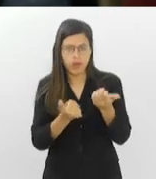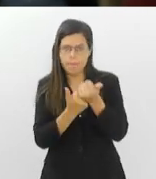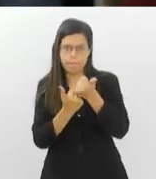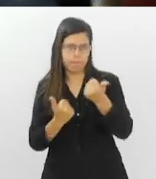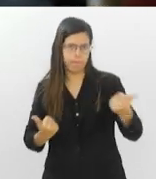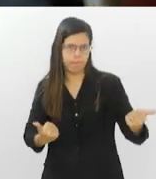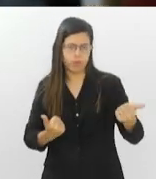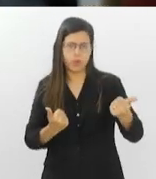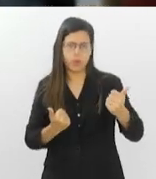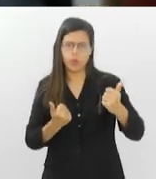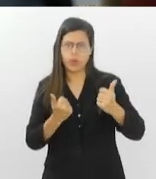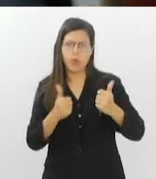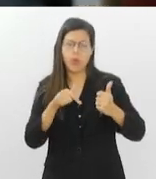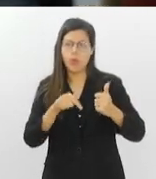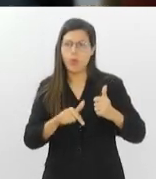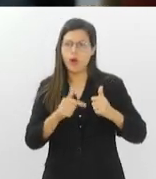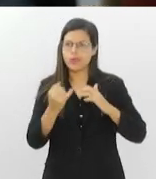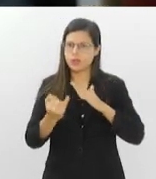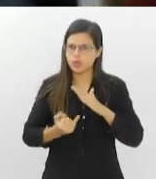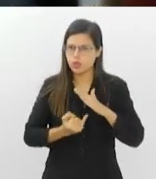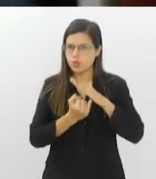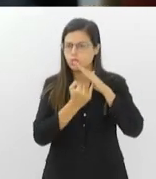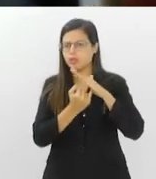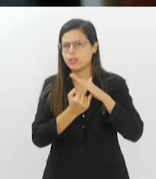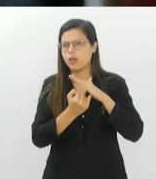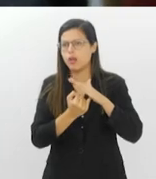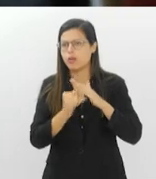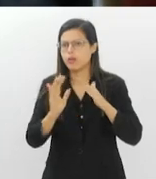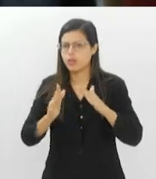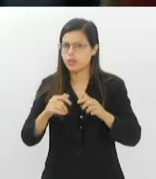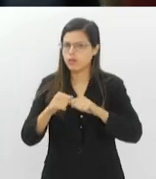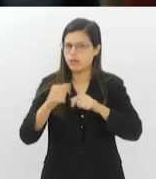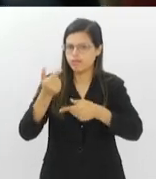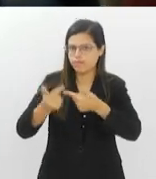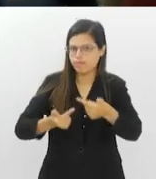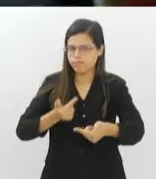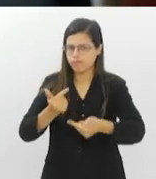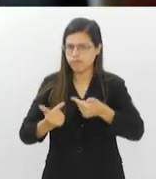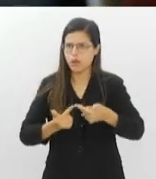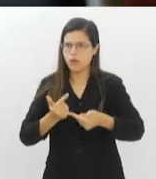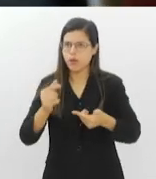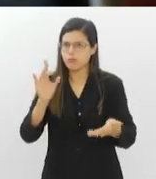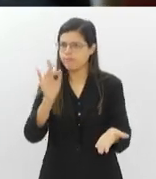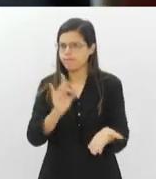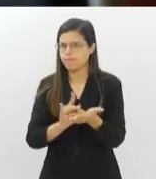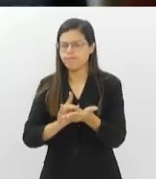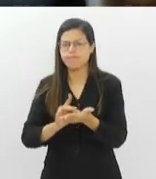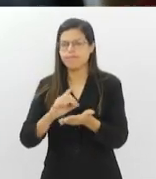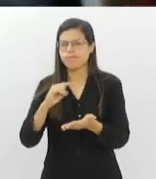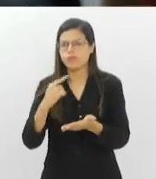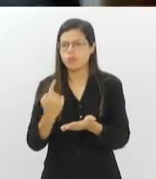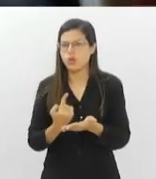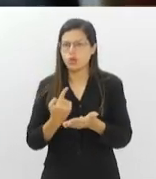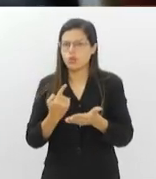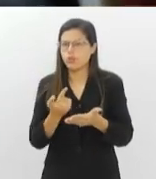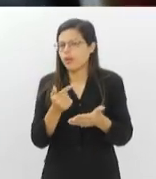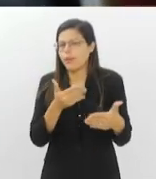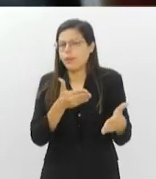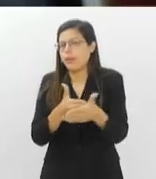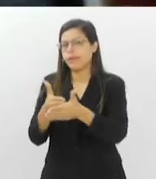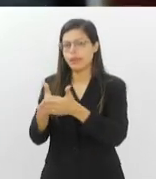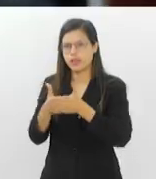essas entidades que já fazem esse trabalho, a fim de que realmente nós não fiquemos limitados